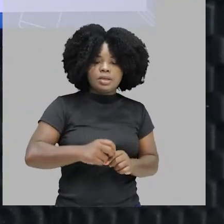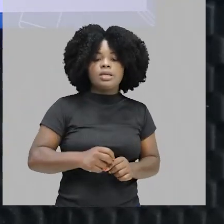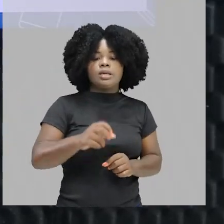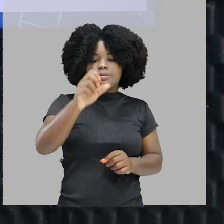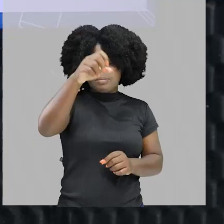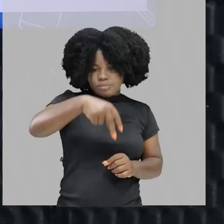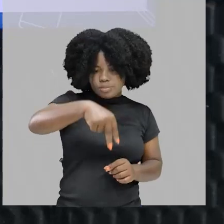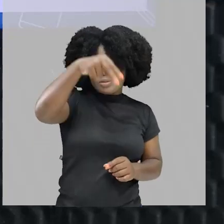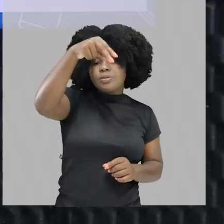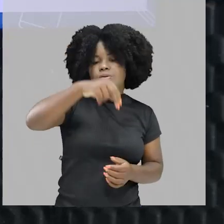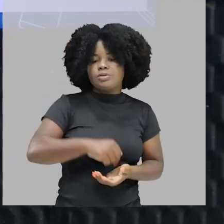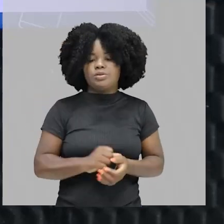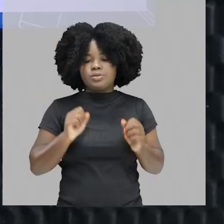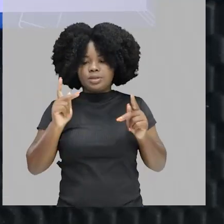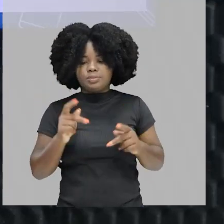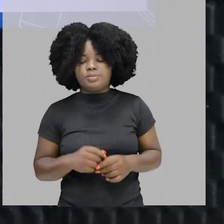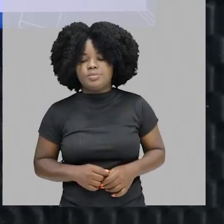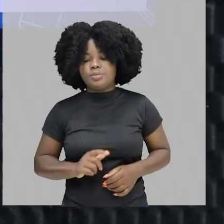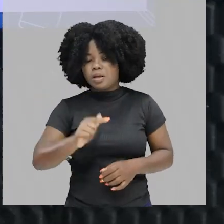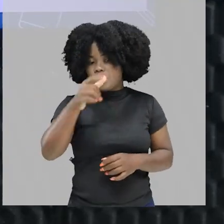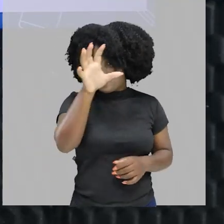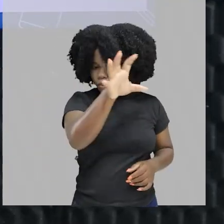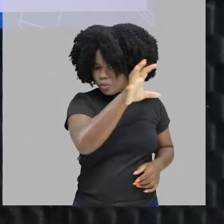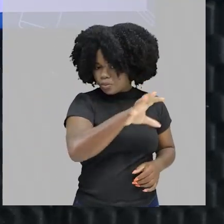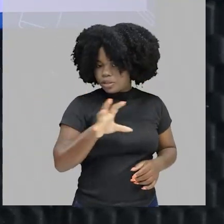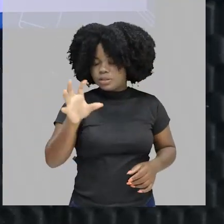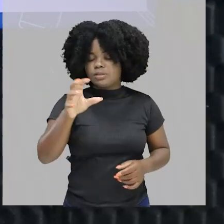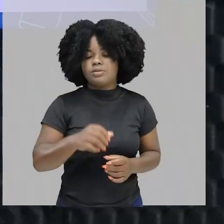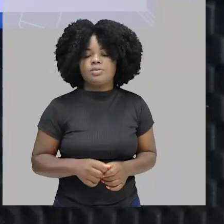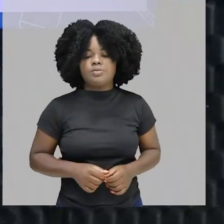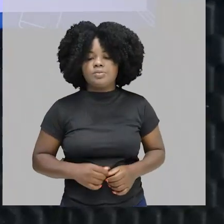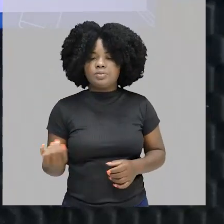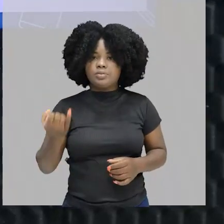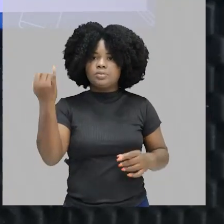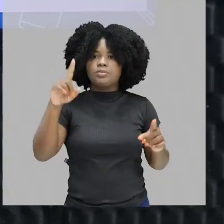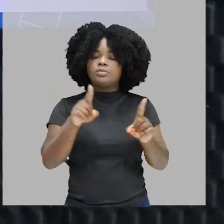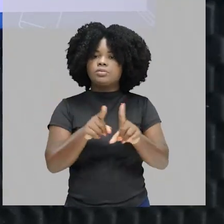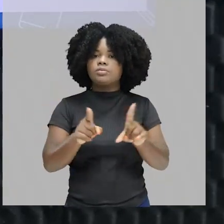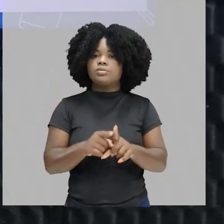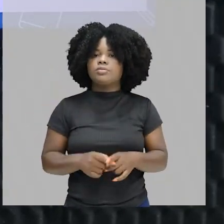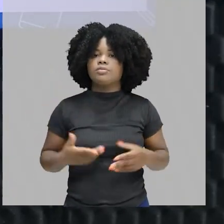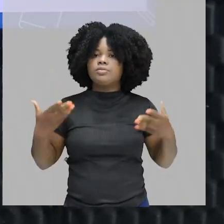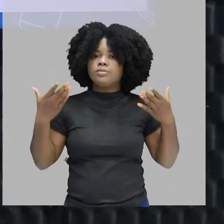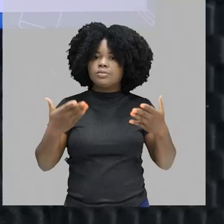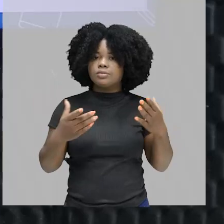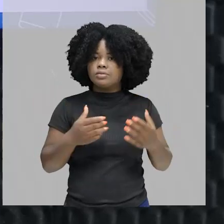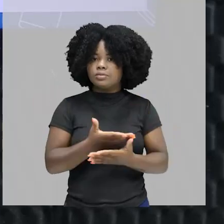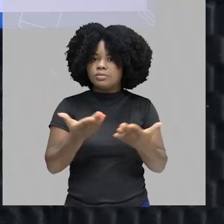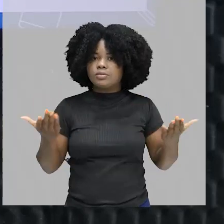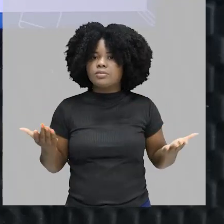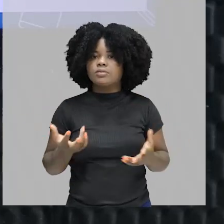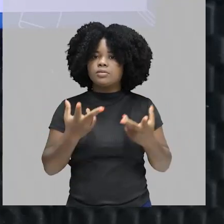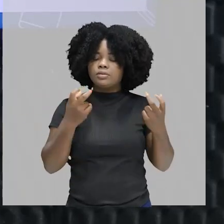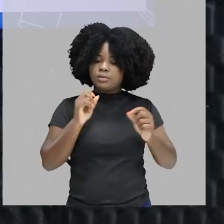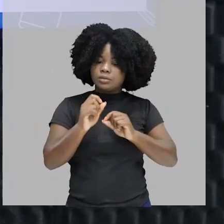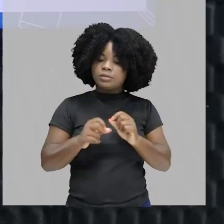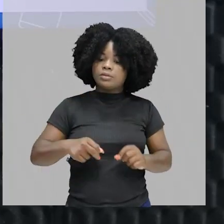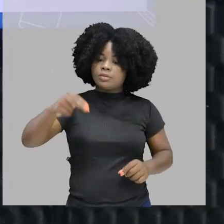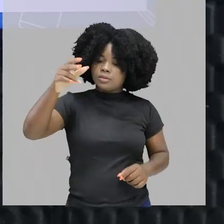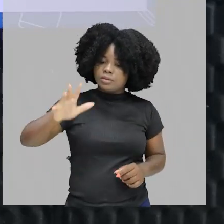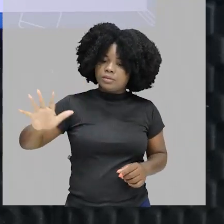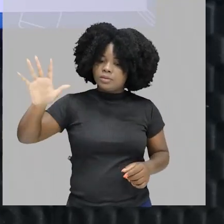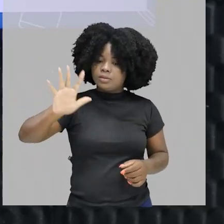região de Manaus, do Amazonas, beleza? Não esqueça isso. Uma questão importante que eu quero te frisar, tu vai perceber que o Nordeste ele vai